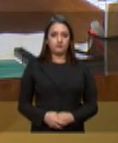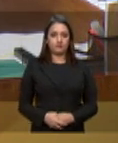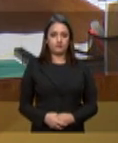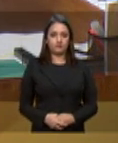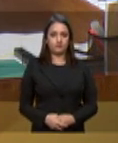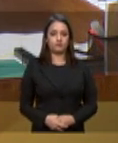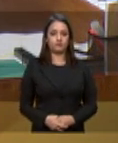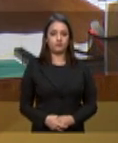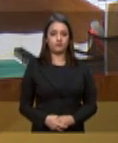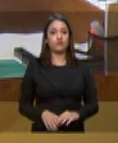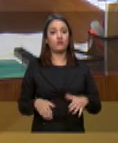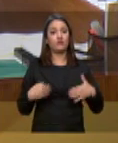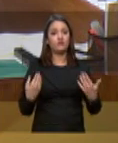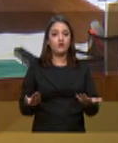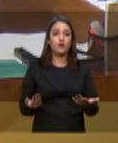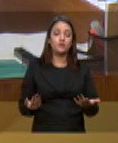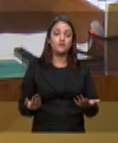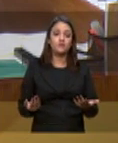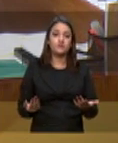Tal raciocínio